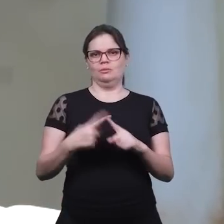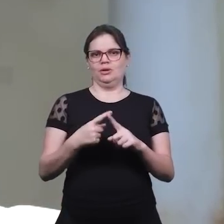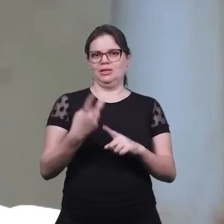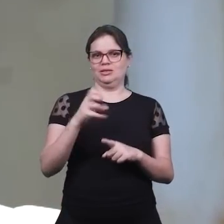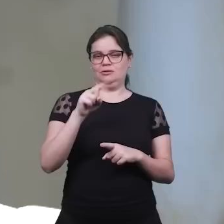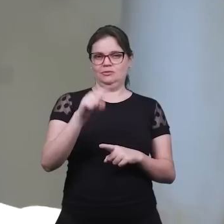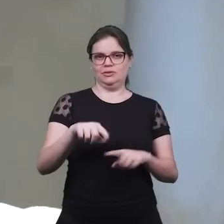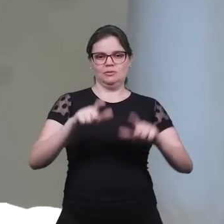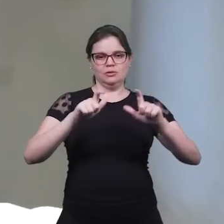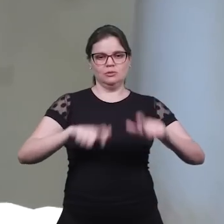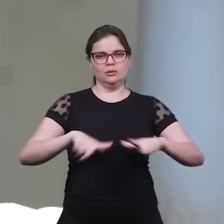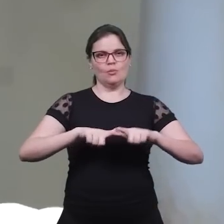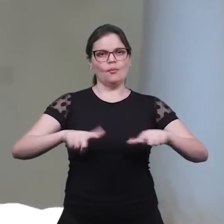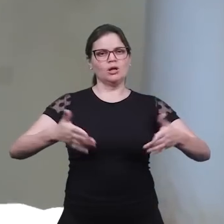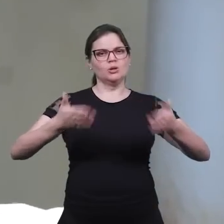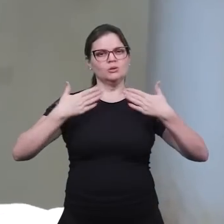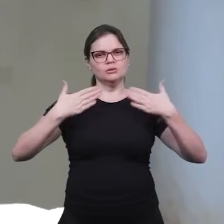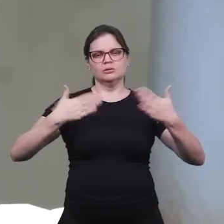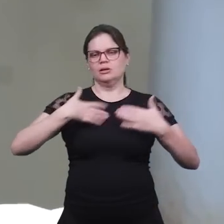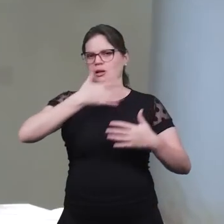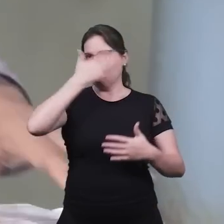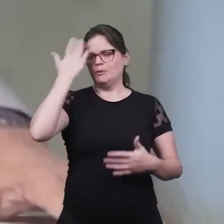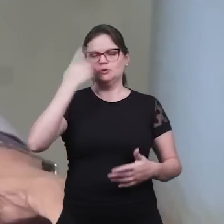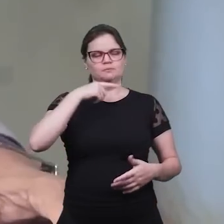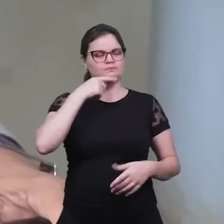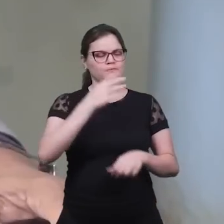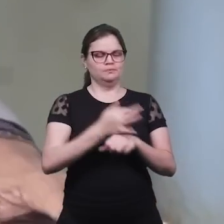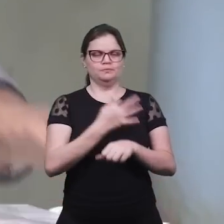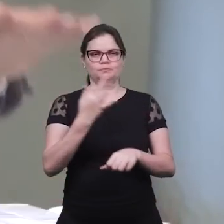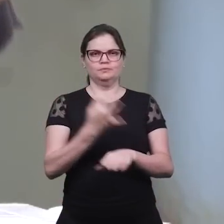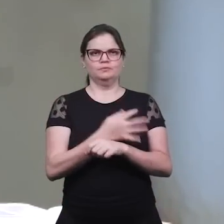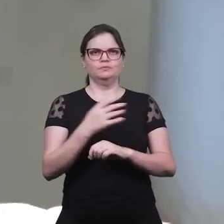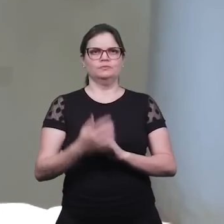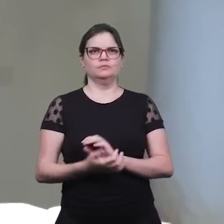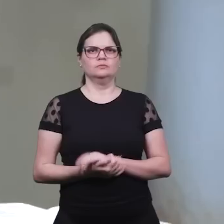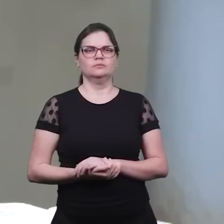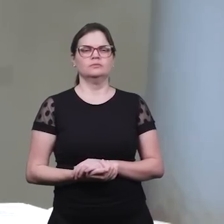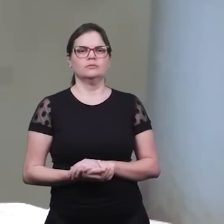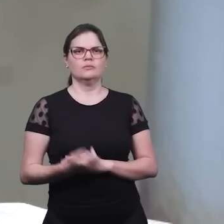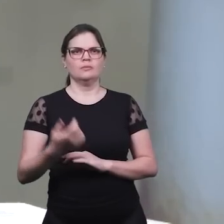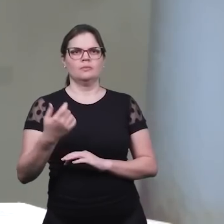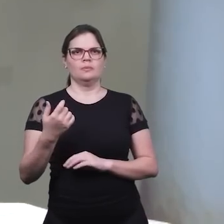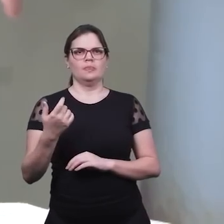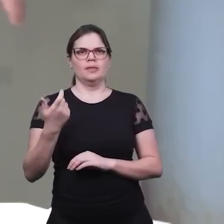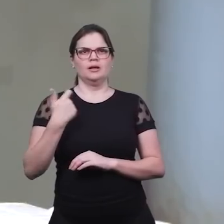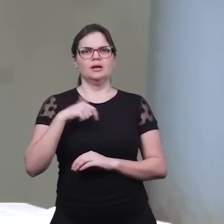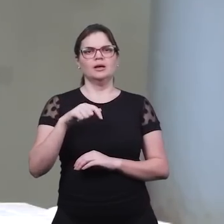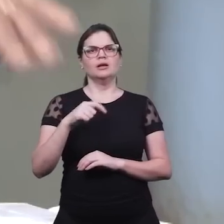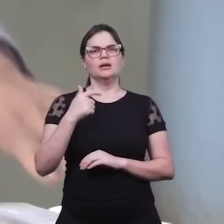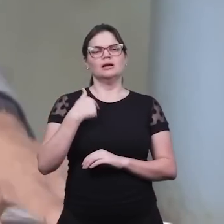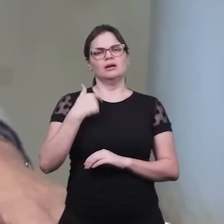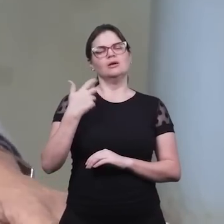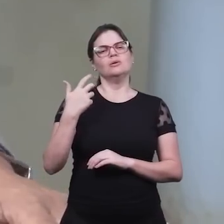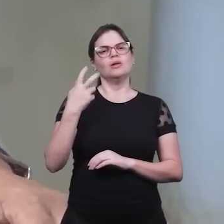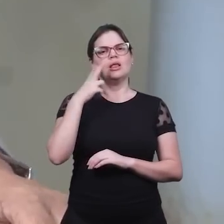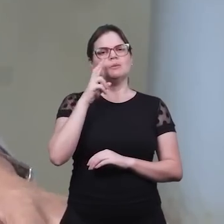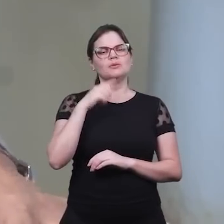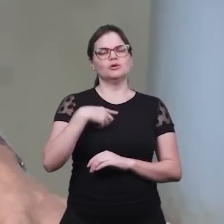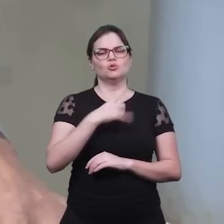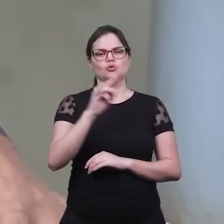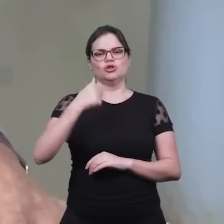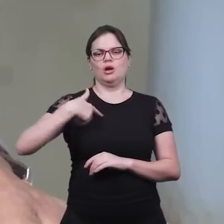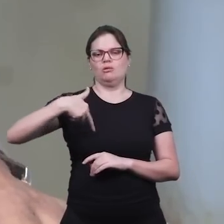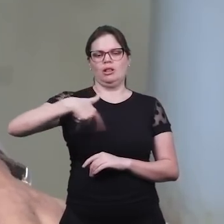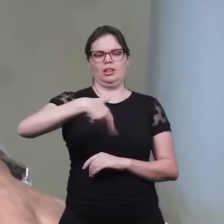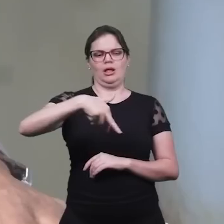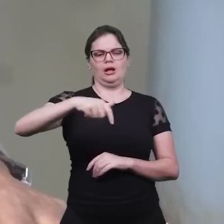deserto. Eu lembro uma vez que eu estava caminhando no deserto, achei um oásis. Oásis são coisas raras no deserto se achar, né? E